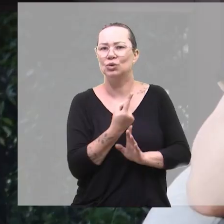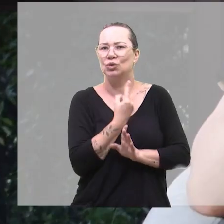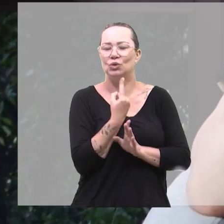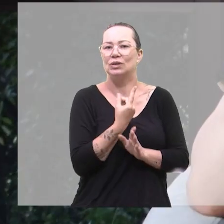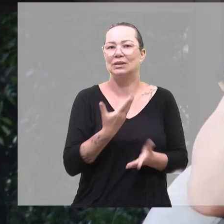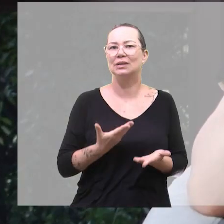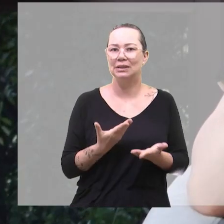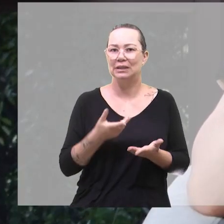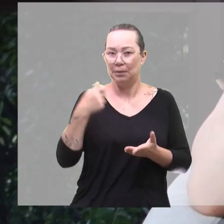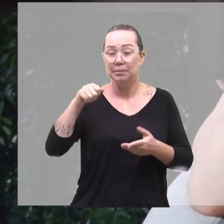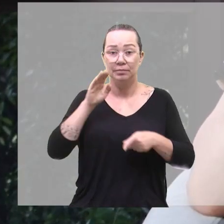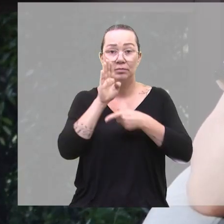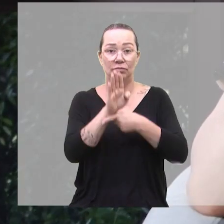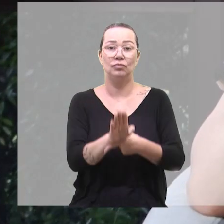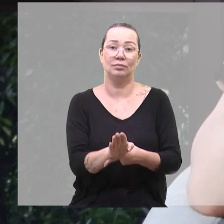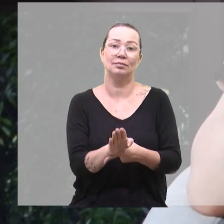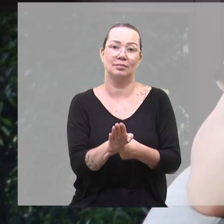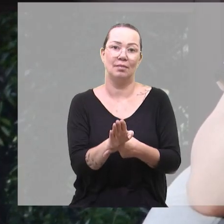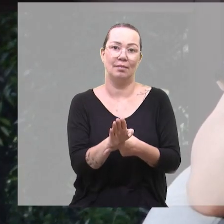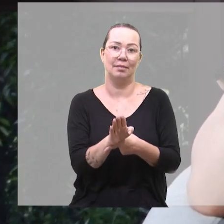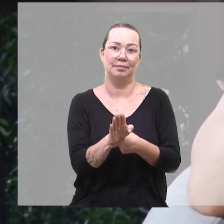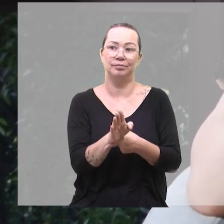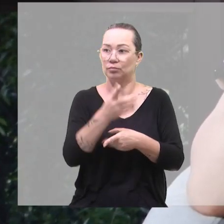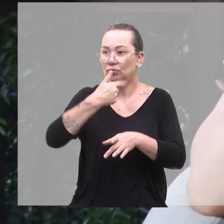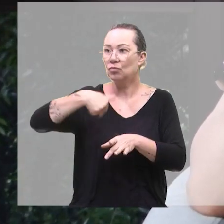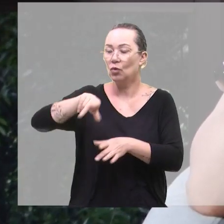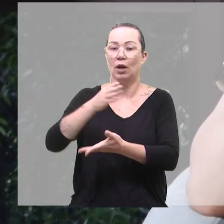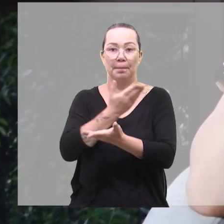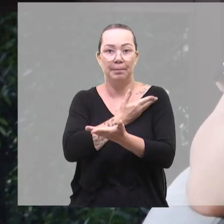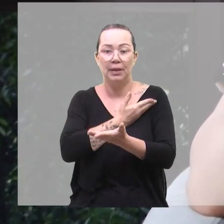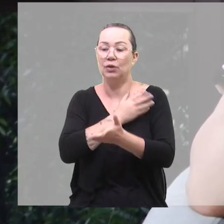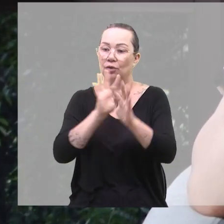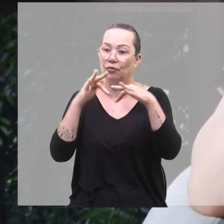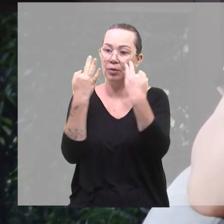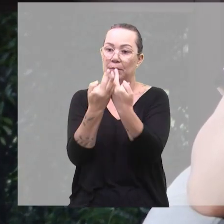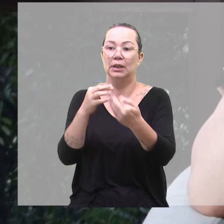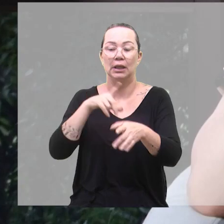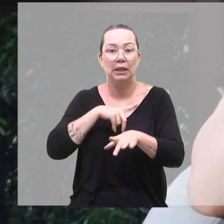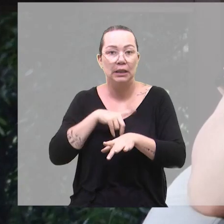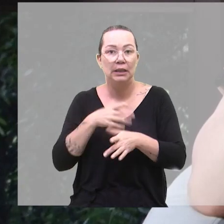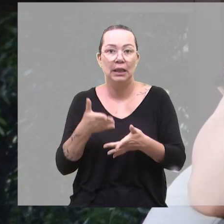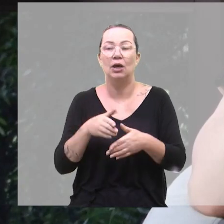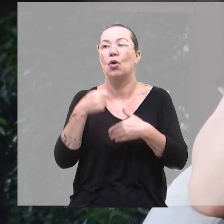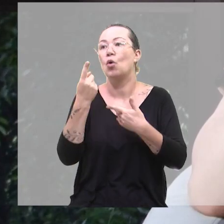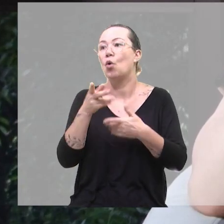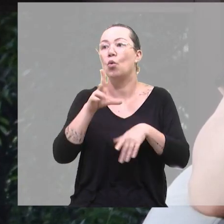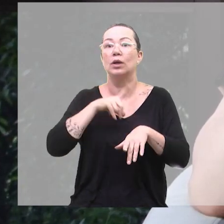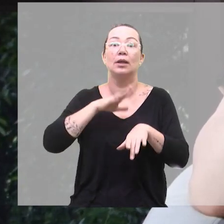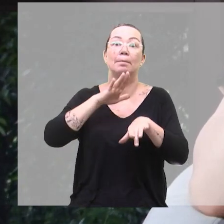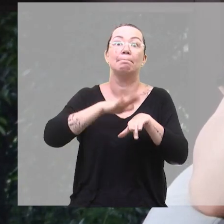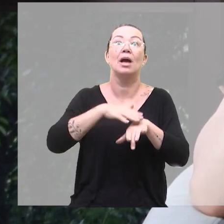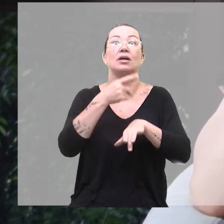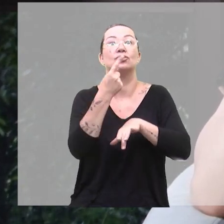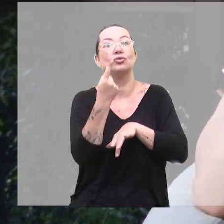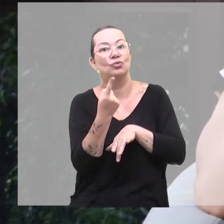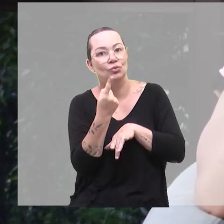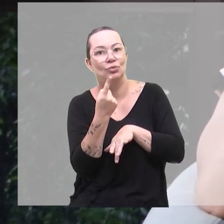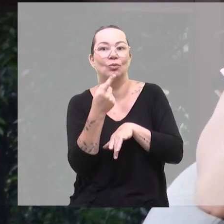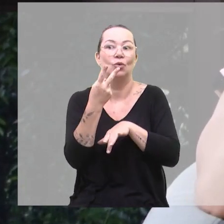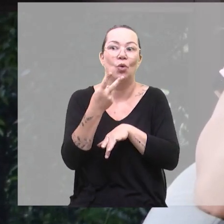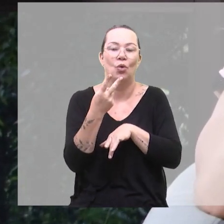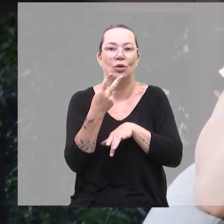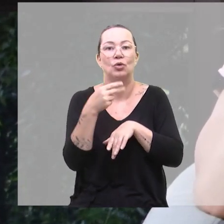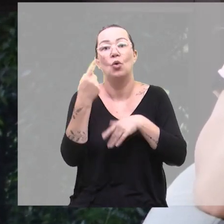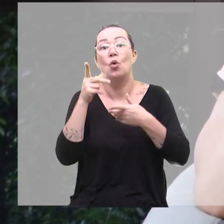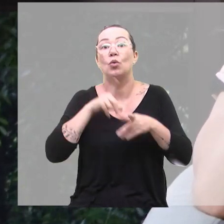ela está sozinha, a gente precisa ajudar enquanto amigos de uma família que tem alguém passando por isso, ou que tem mais do que